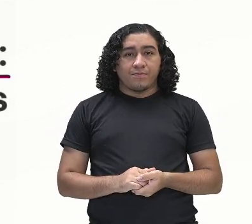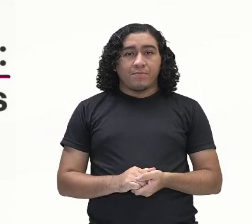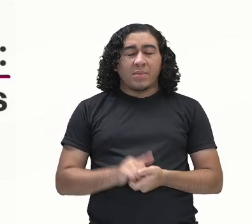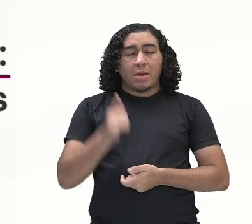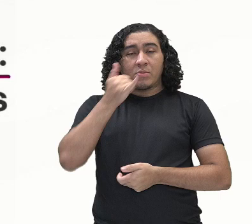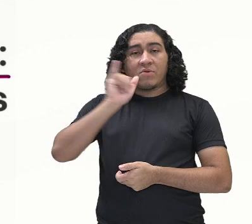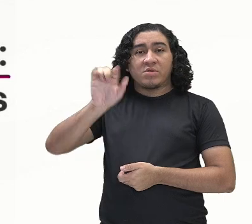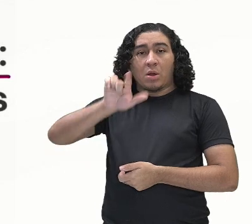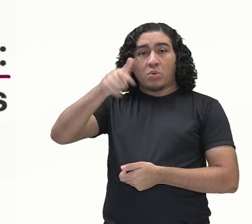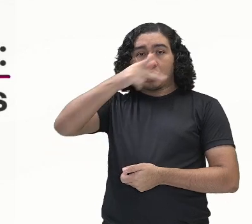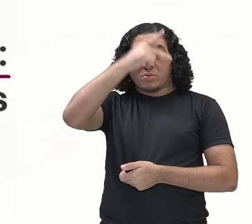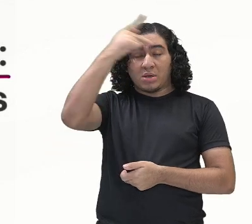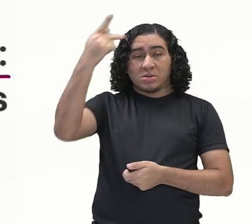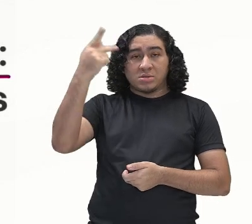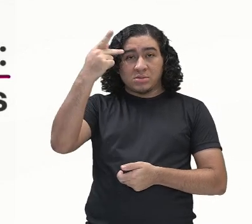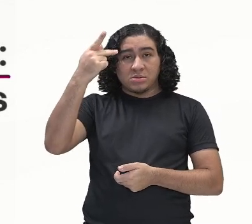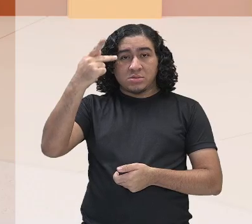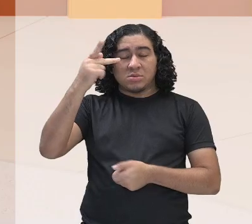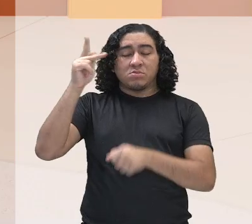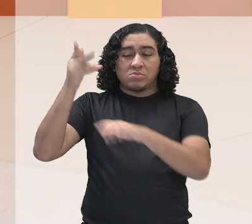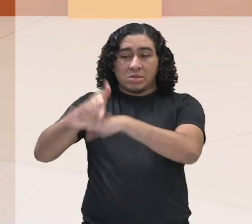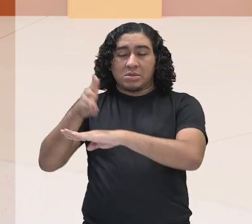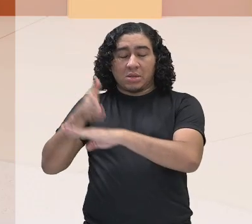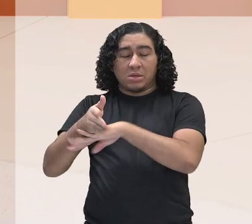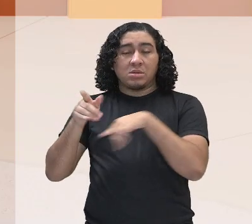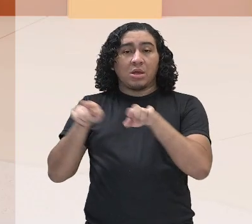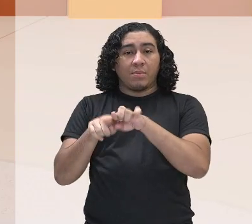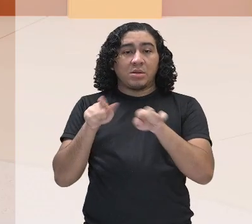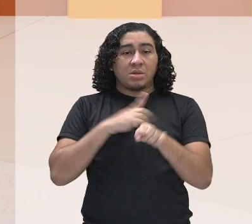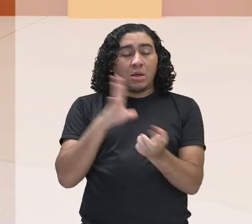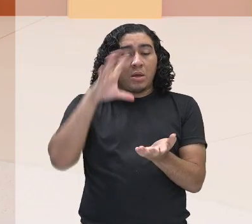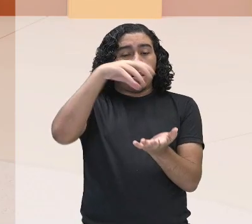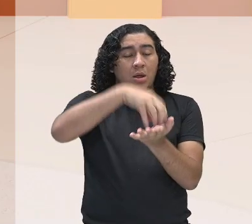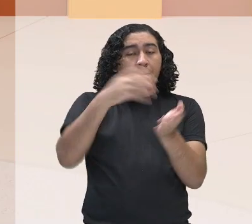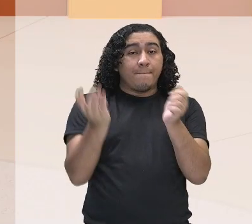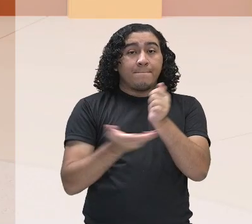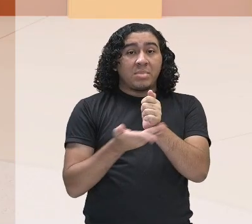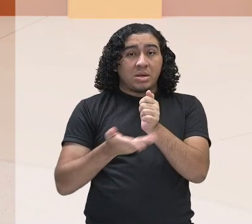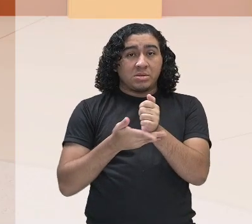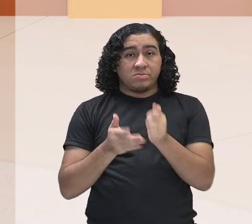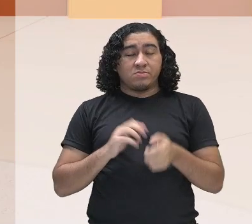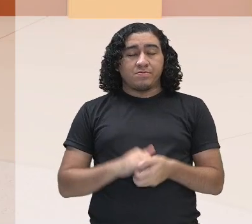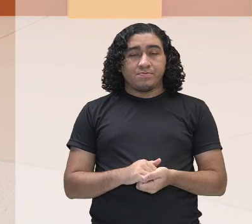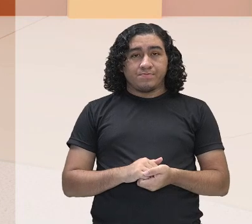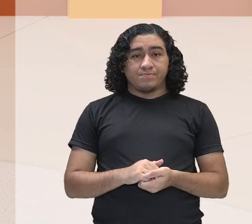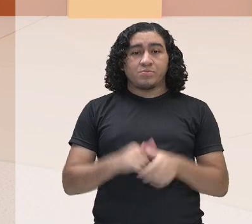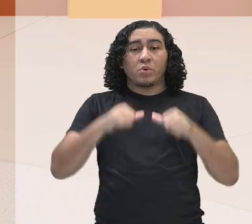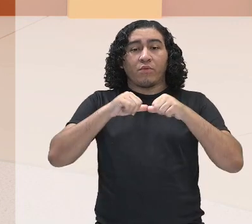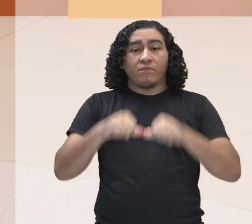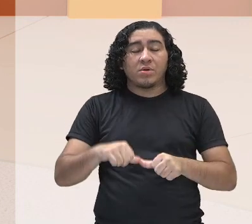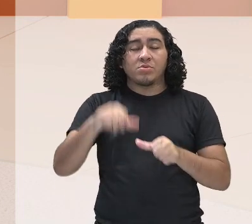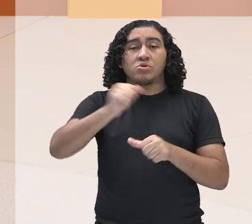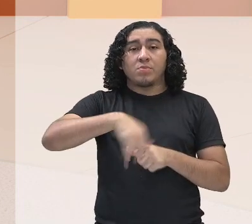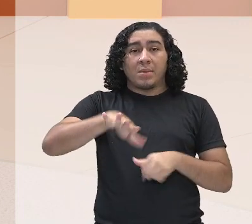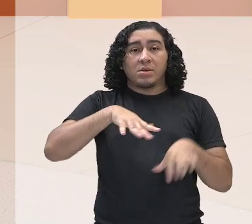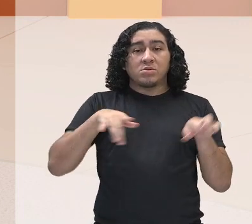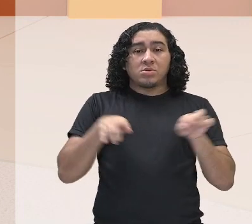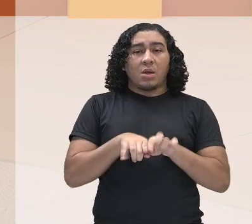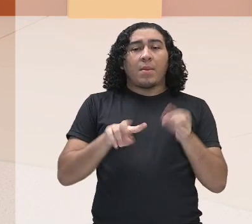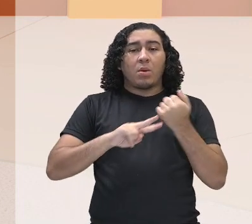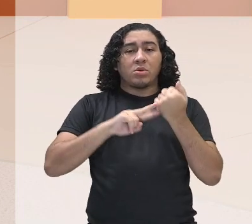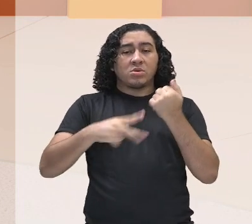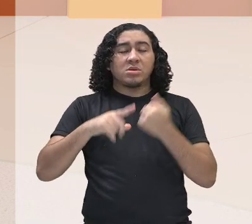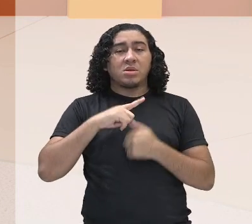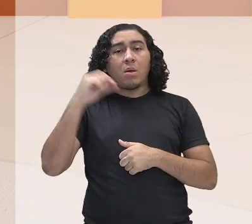invasores estrangeiros, e também servia como base. Então, eles ficavam situados ali naquela área e, consequentemente, tendo